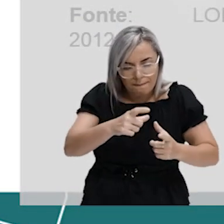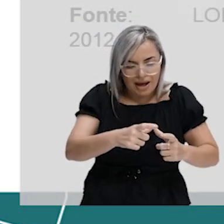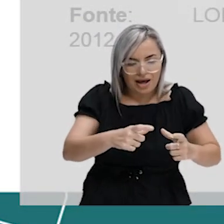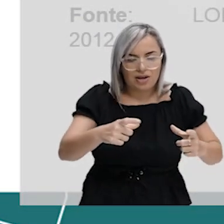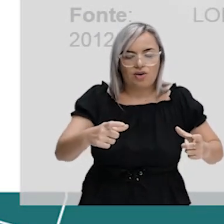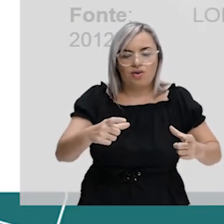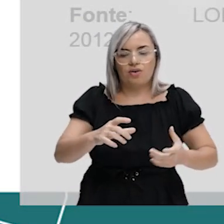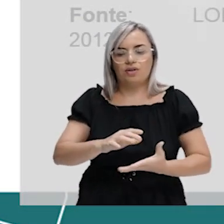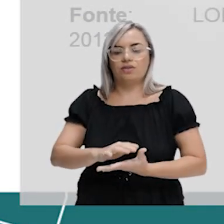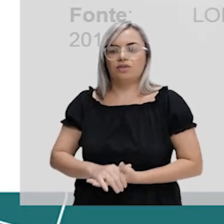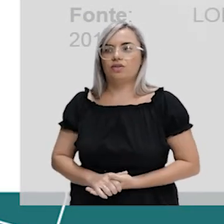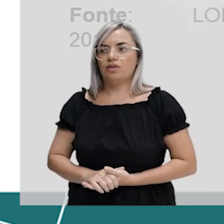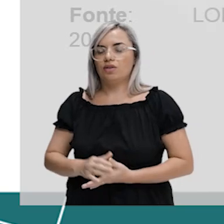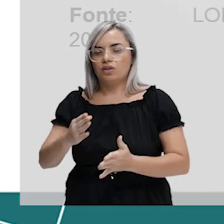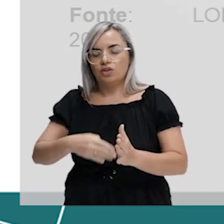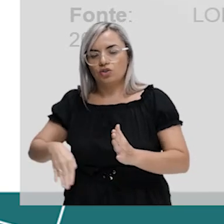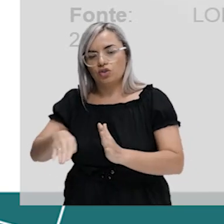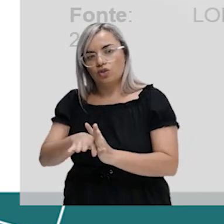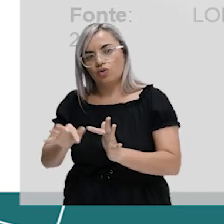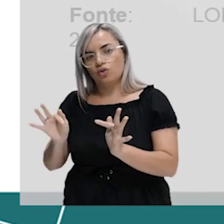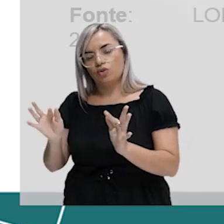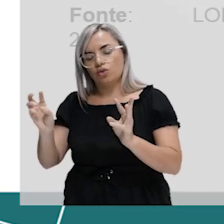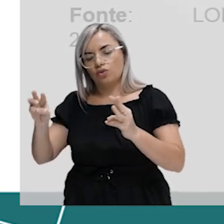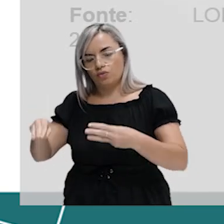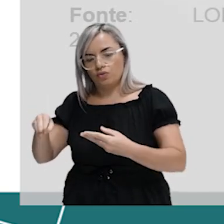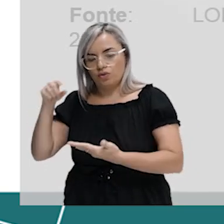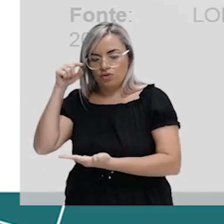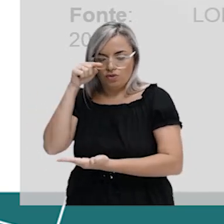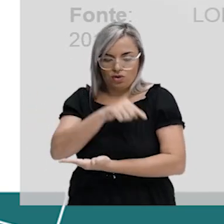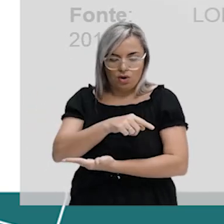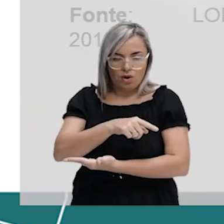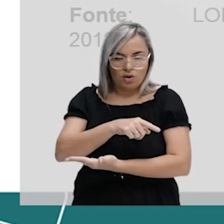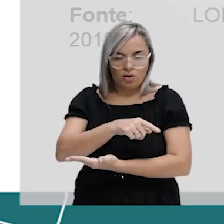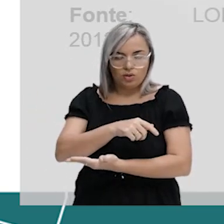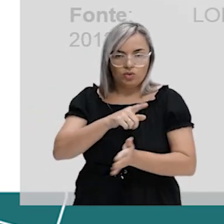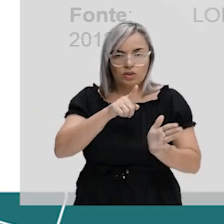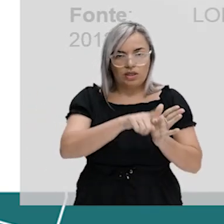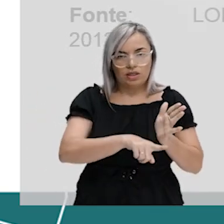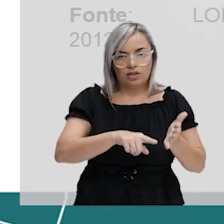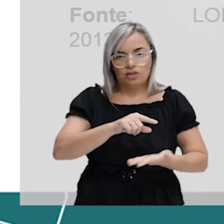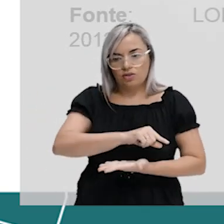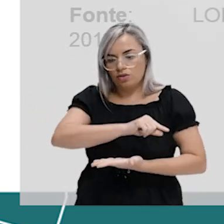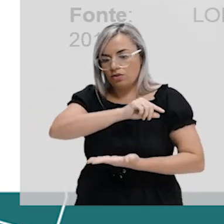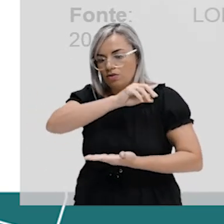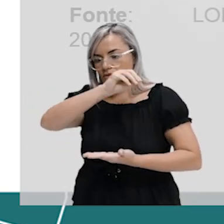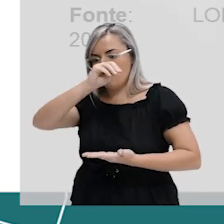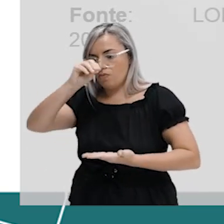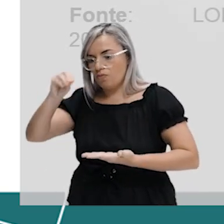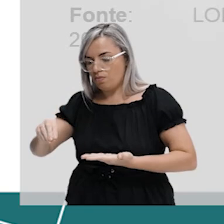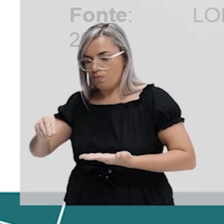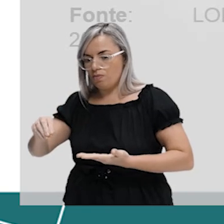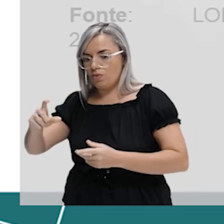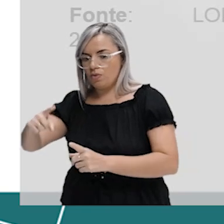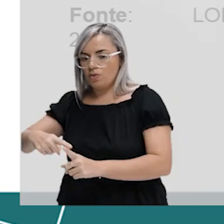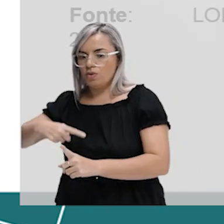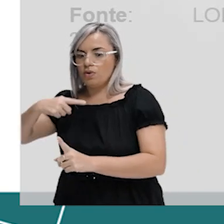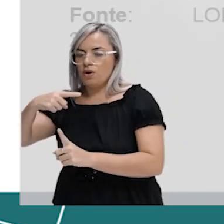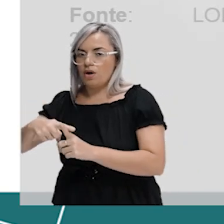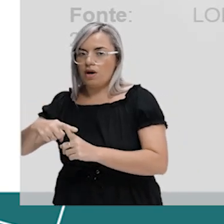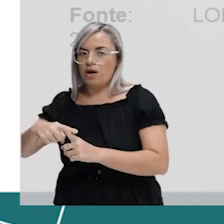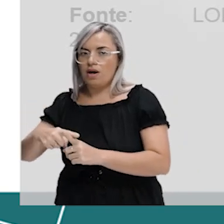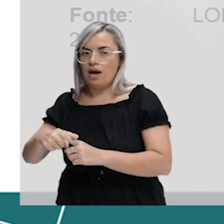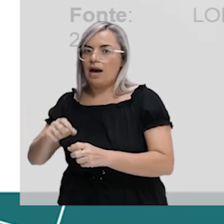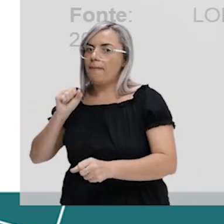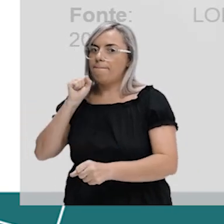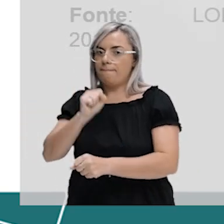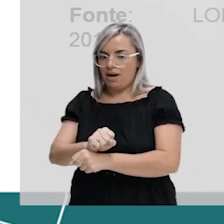final, o meu DNA ele migrou do polo negativo para o polo positivo, desligo o aparelho, tá? Eu